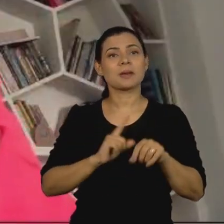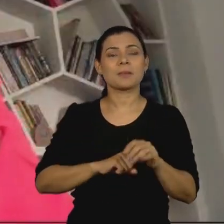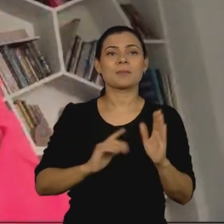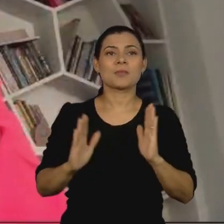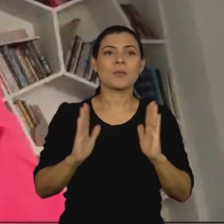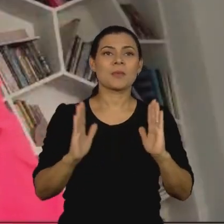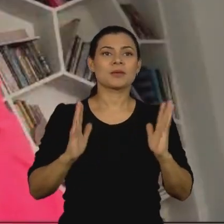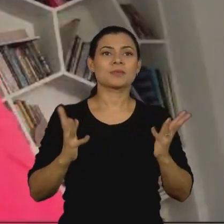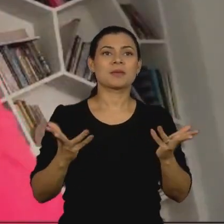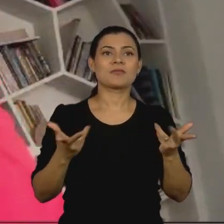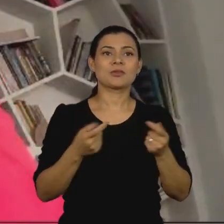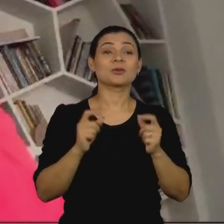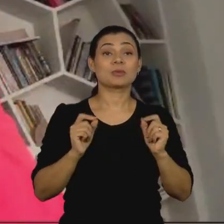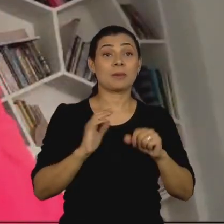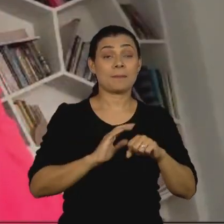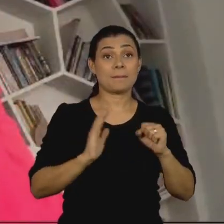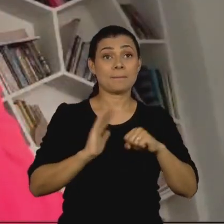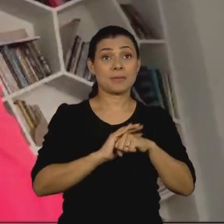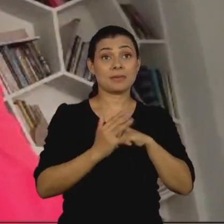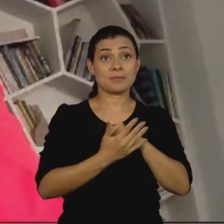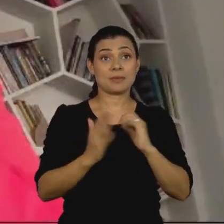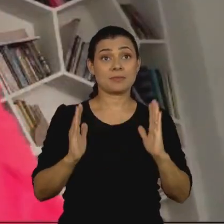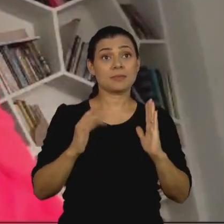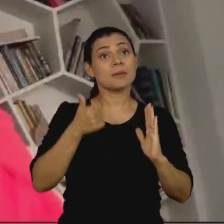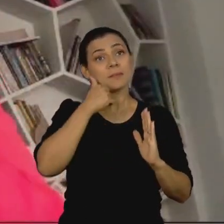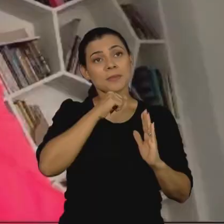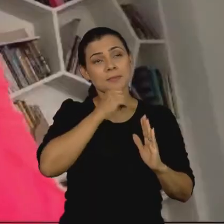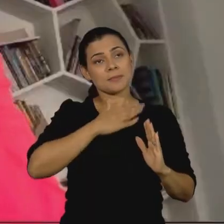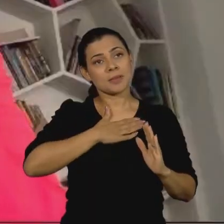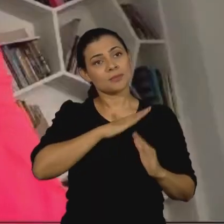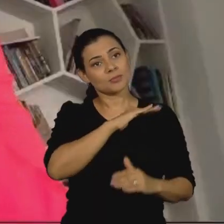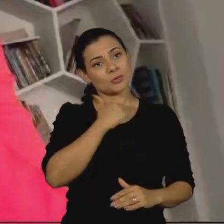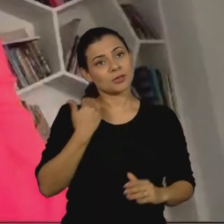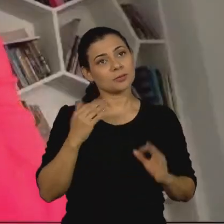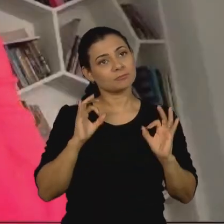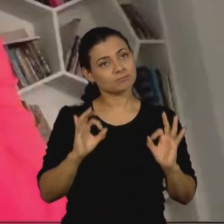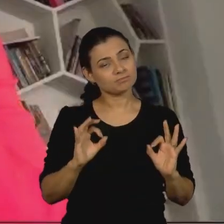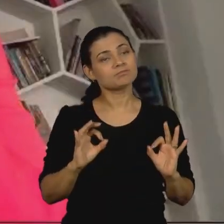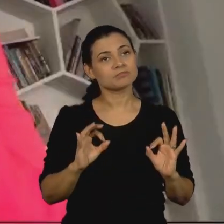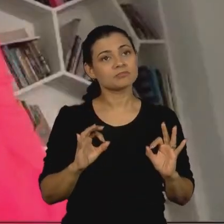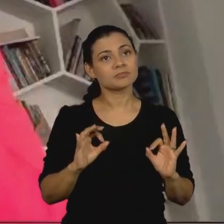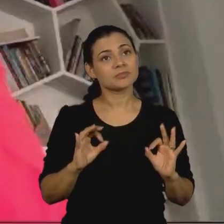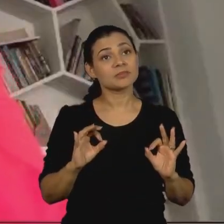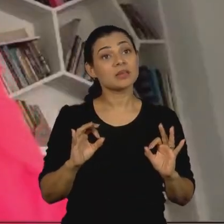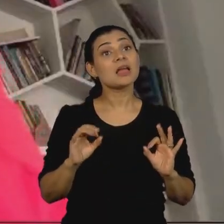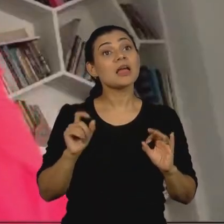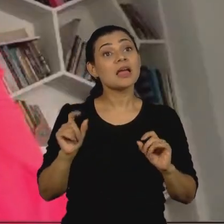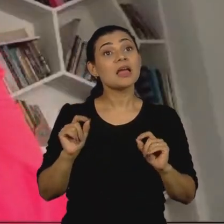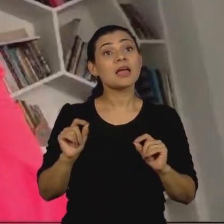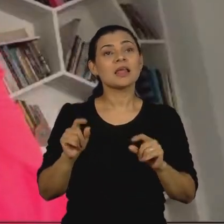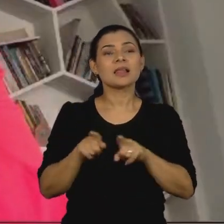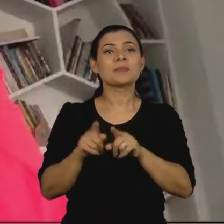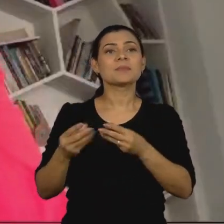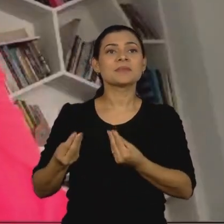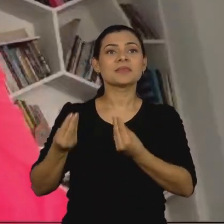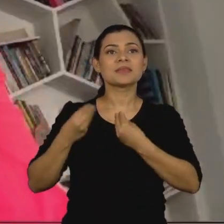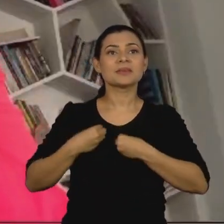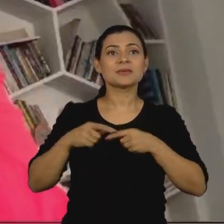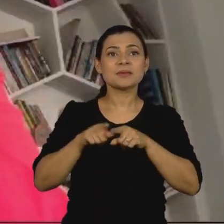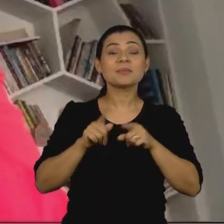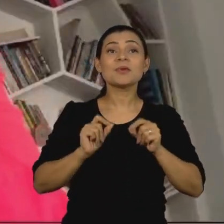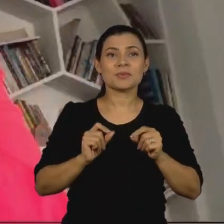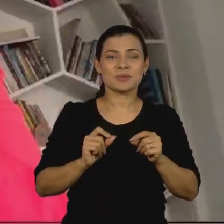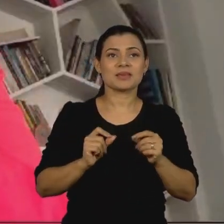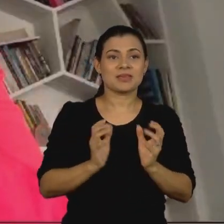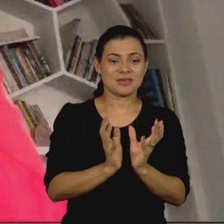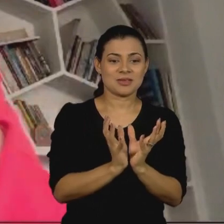muito incrível foi que na pandemia a minha mãe faleceu. E ela me deu uma cuscuzeira. E aí eu inventei o